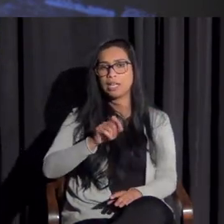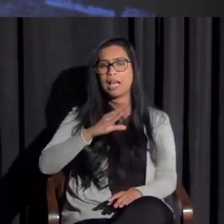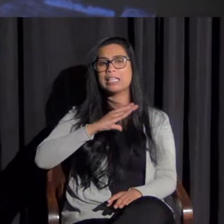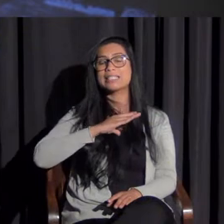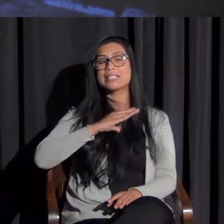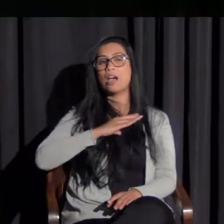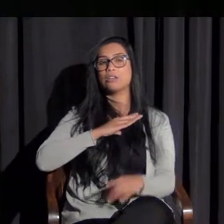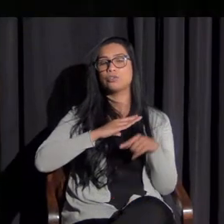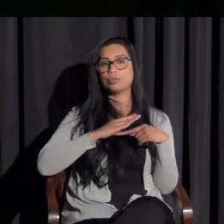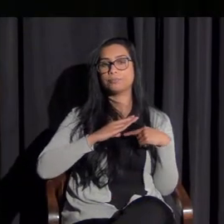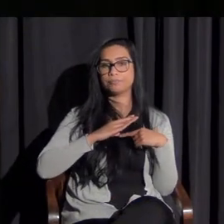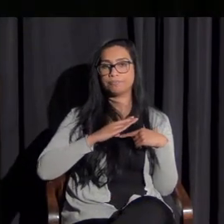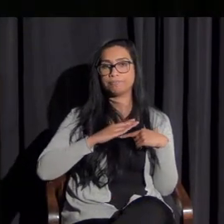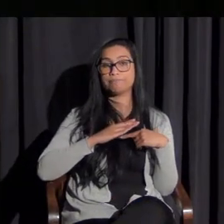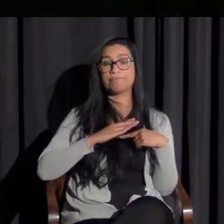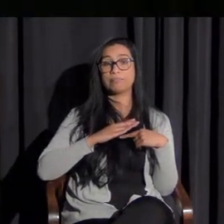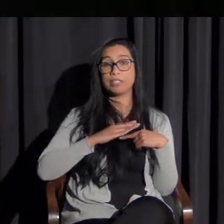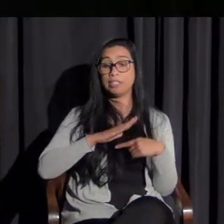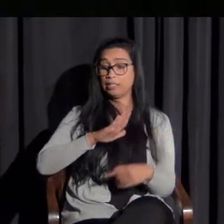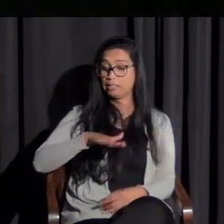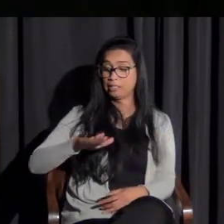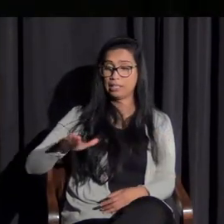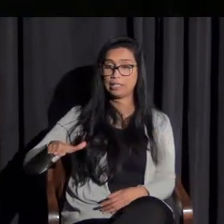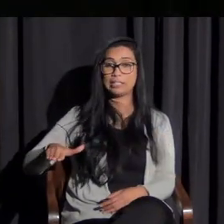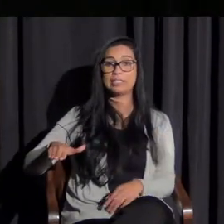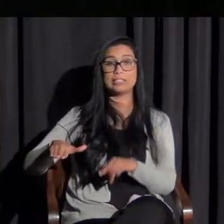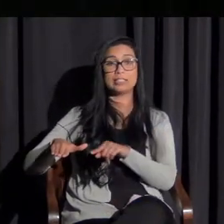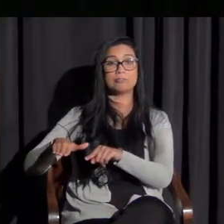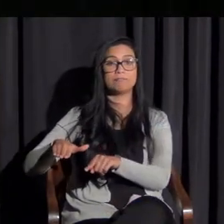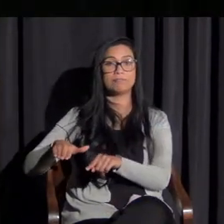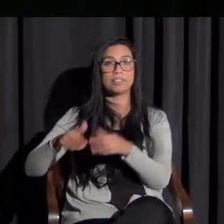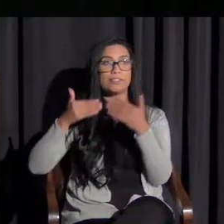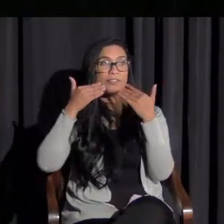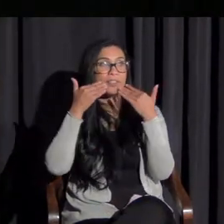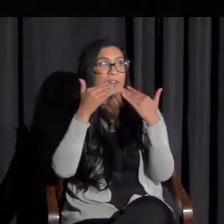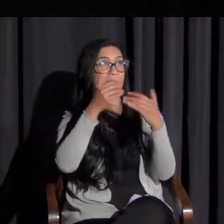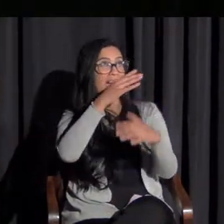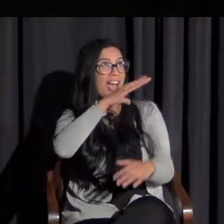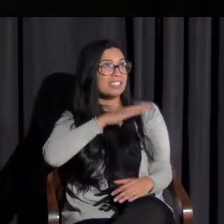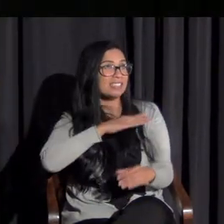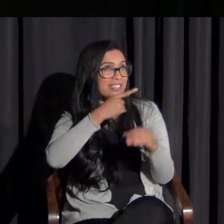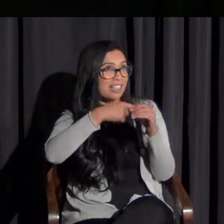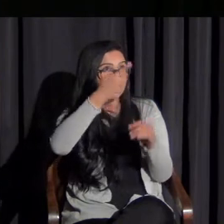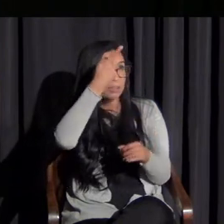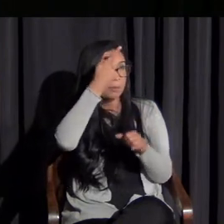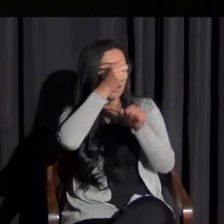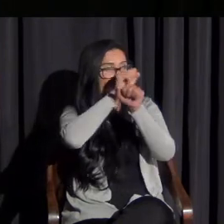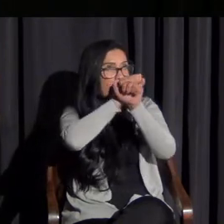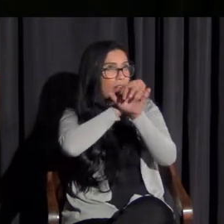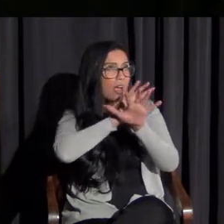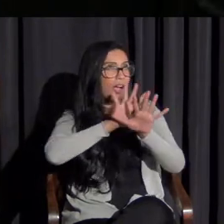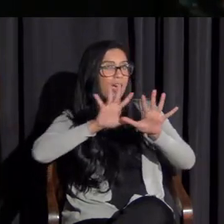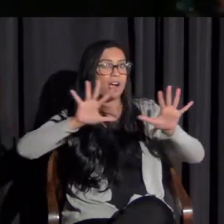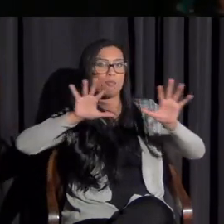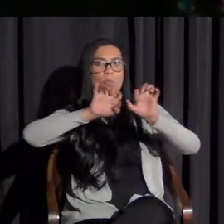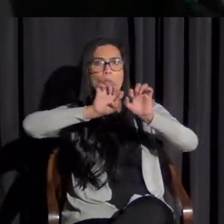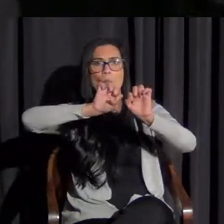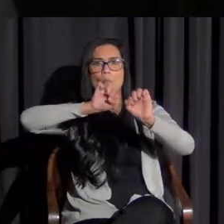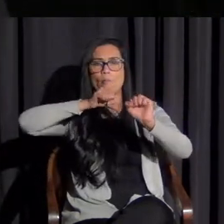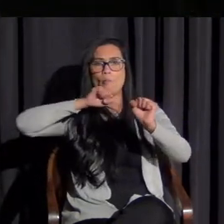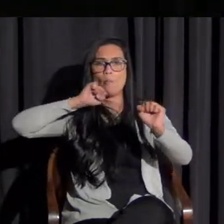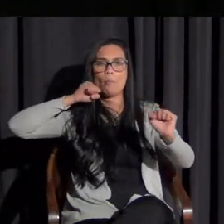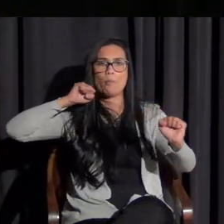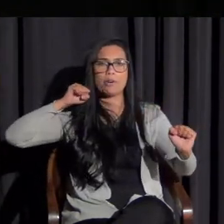uma das crianças falou: a cidade é muito. E aí nós ficamos discutindo o que é esse muito que estava